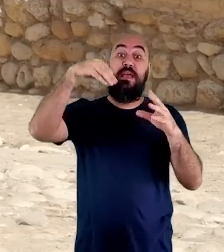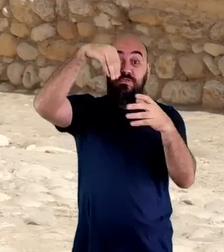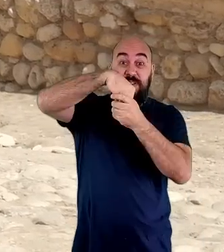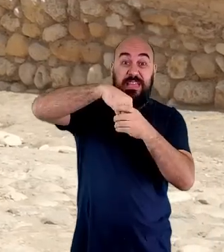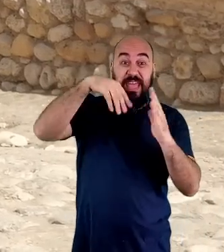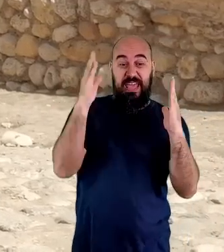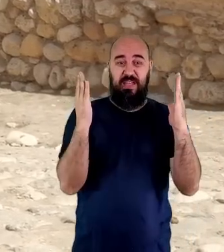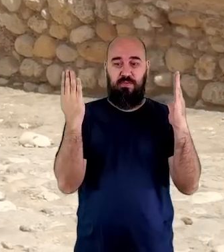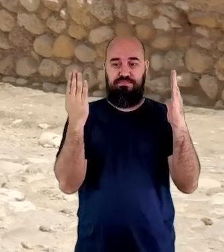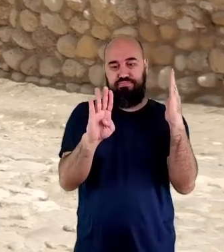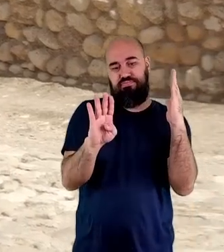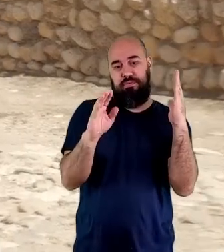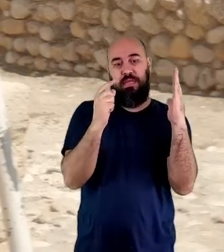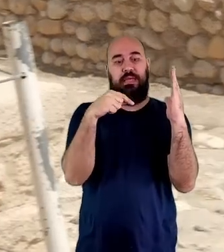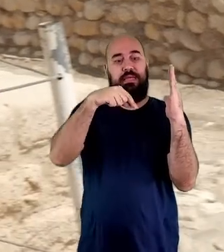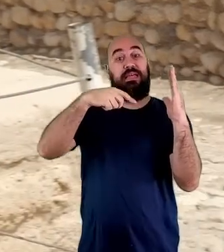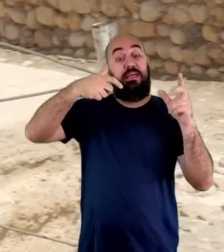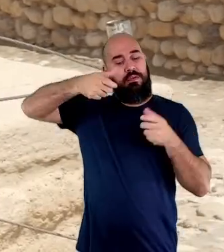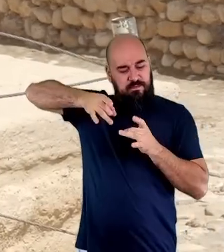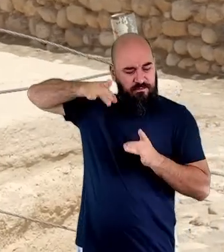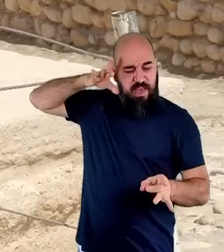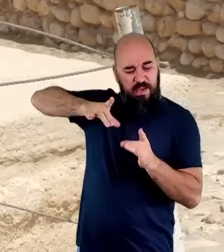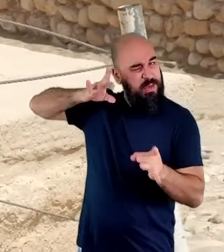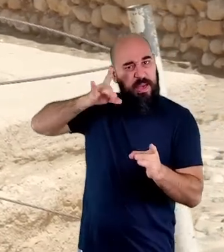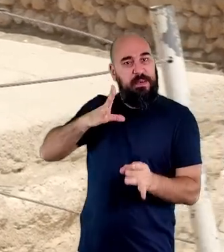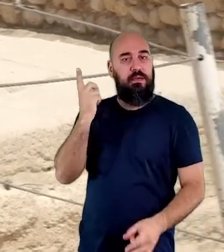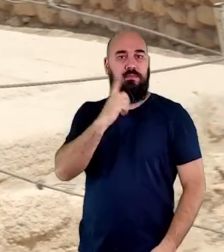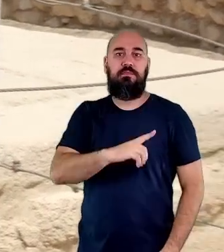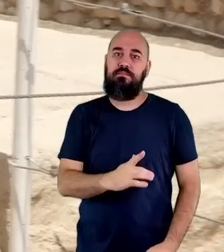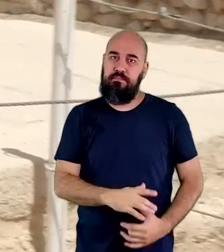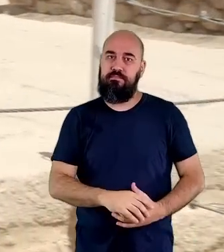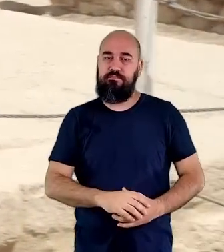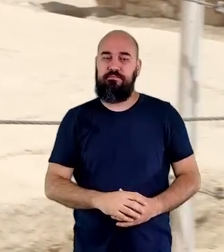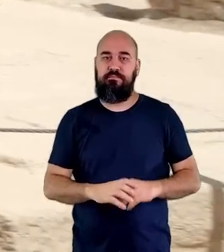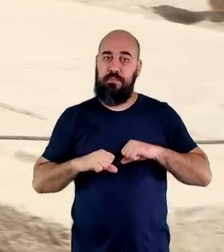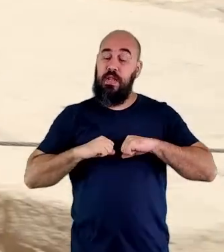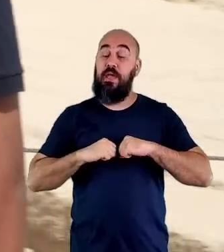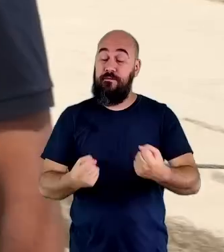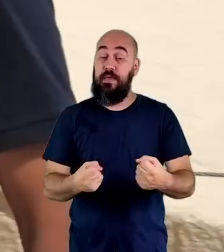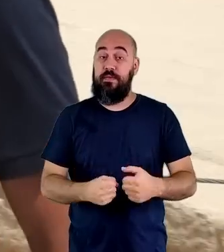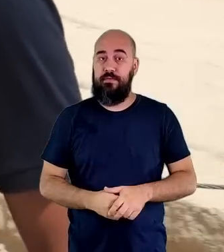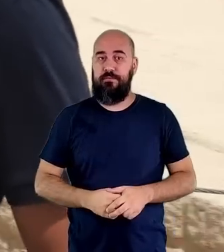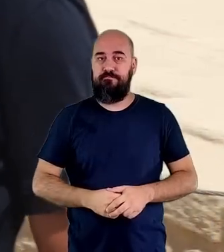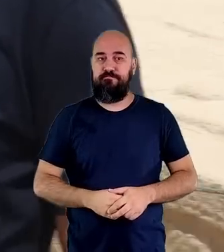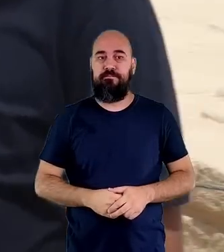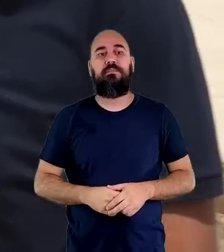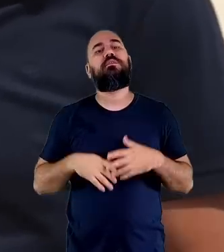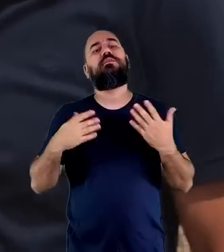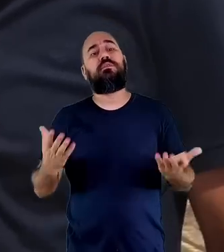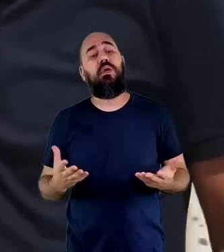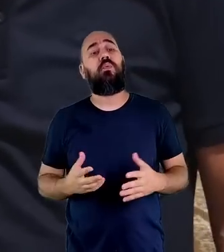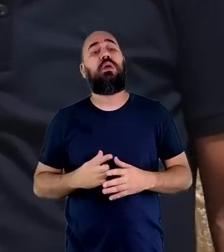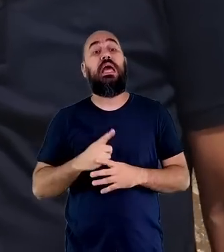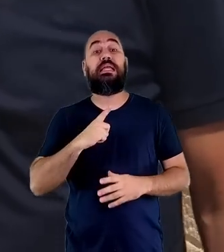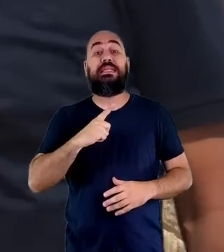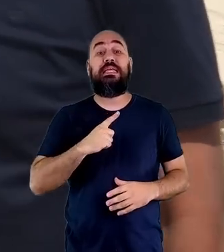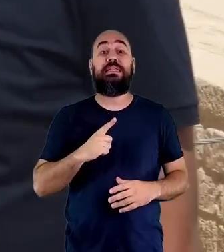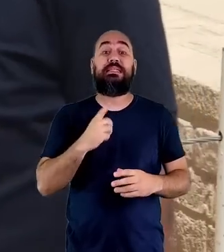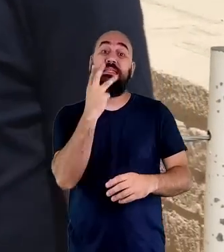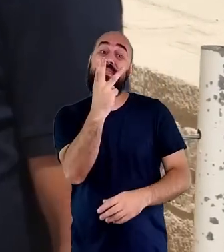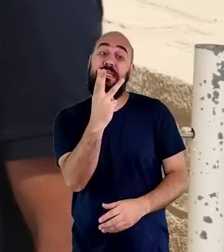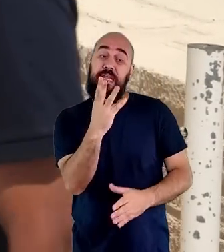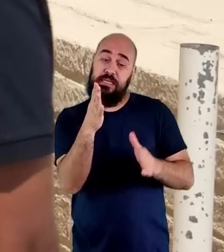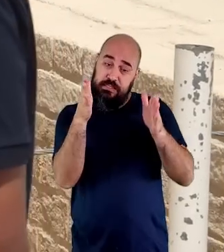aqui. A diferença de Tel Aquis, onde nós estivemos, e aqui, é porque lá você tem 3 câmaras de cada lado, e aqui só